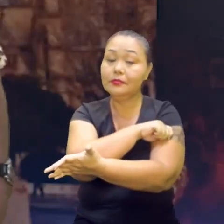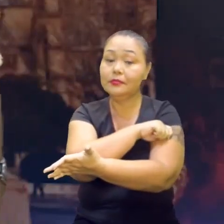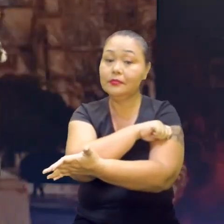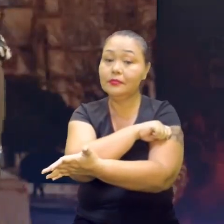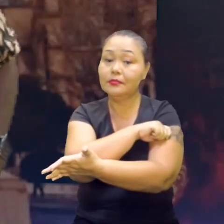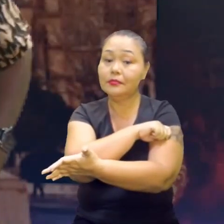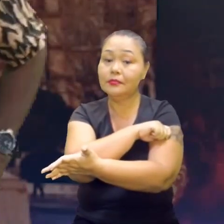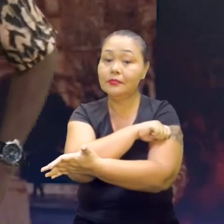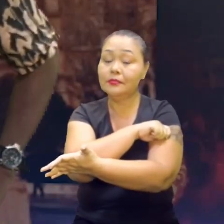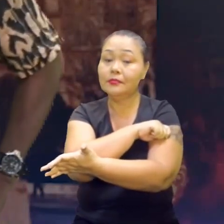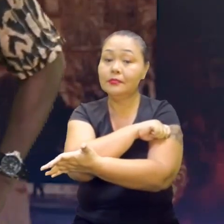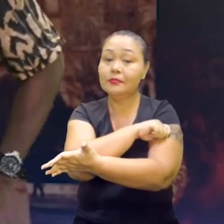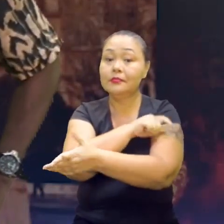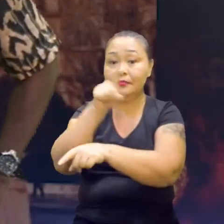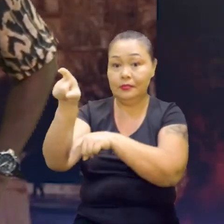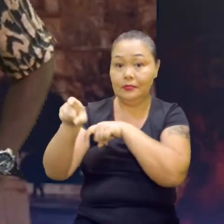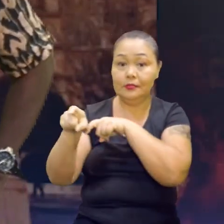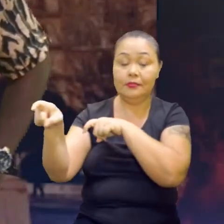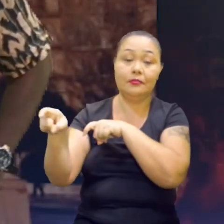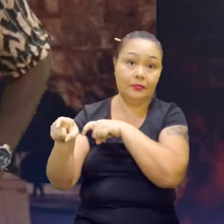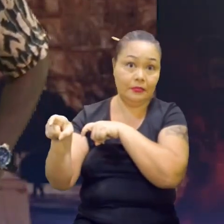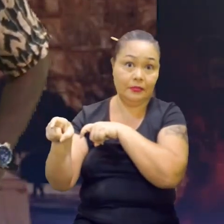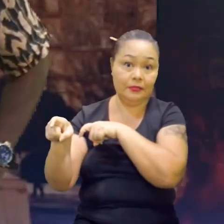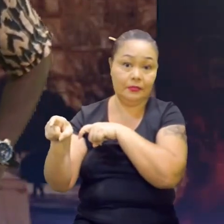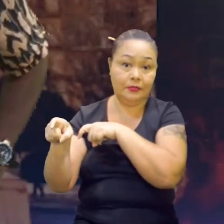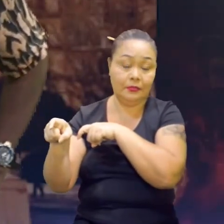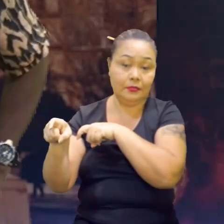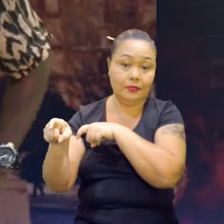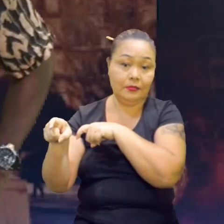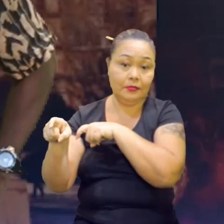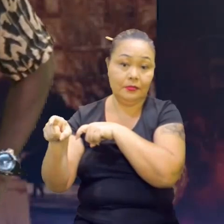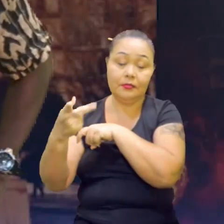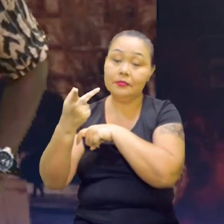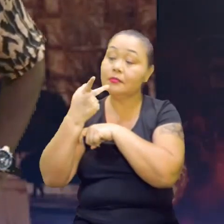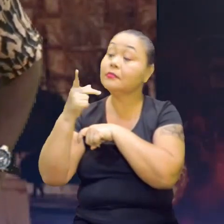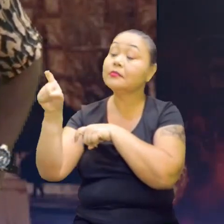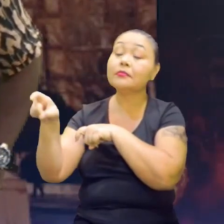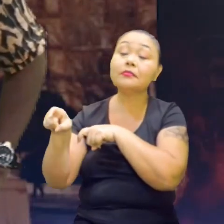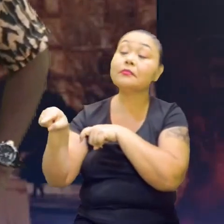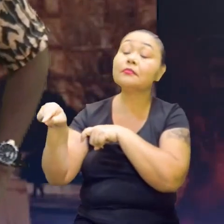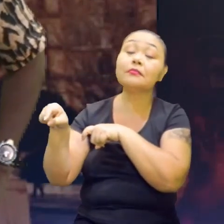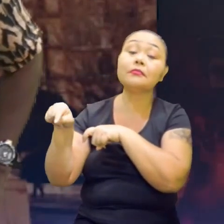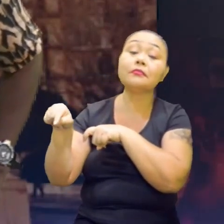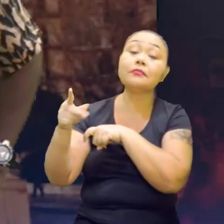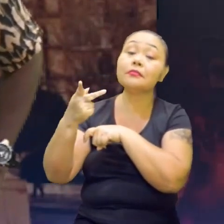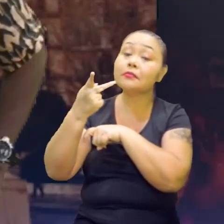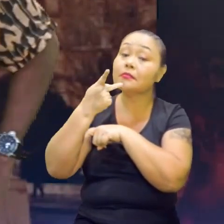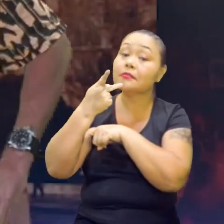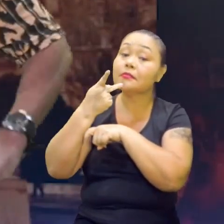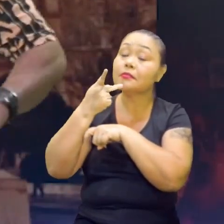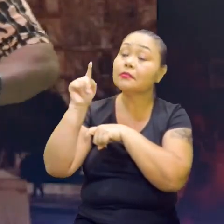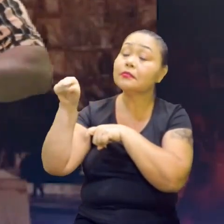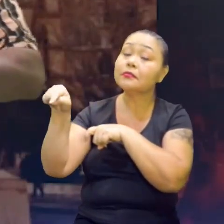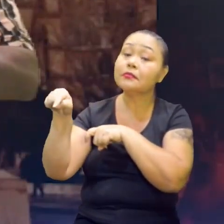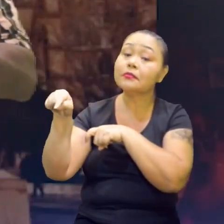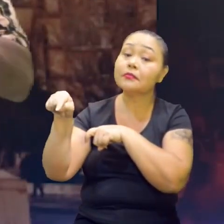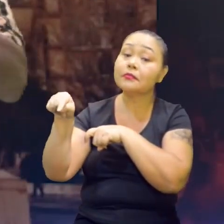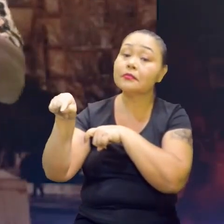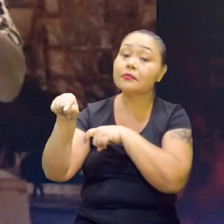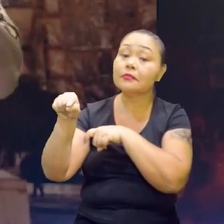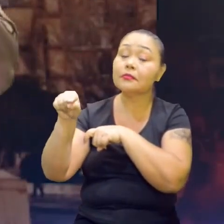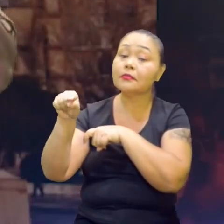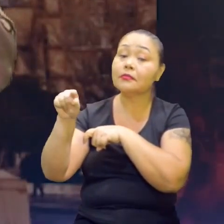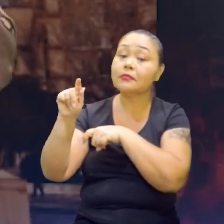é do campo, eu falo para você do campo, tá? E você quilombola também, tá vendo? De repente